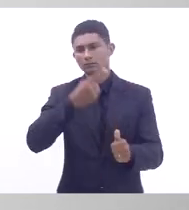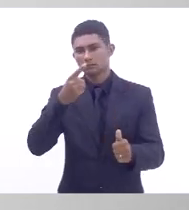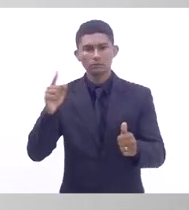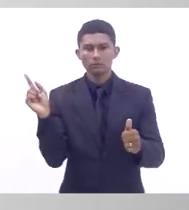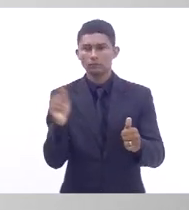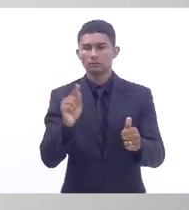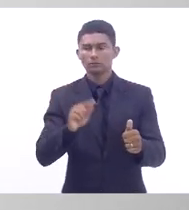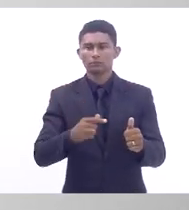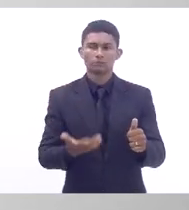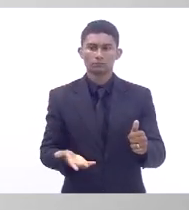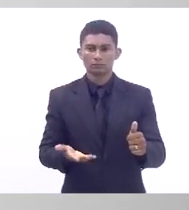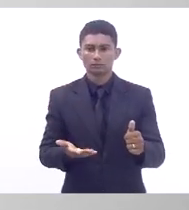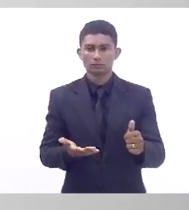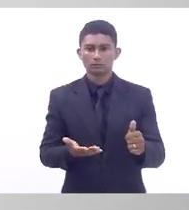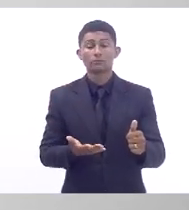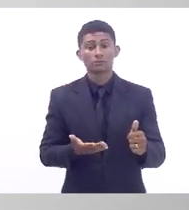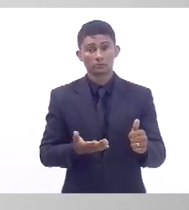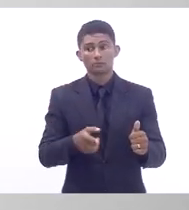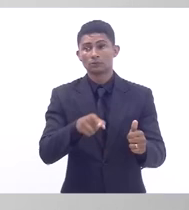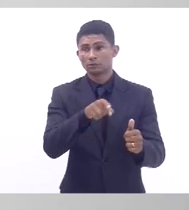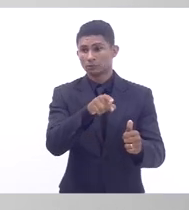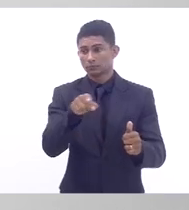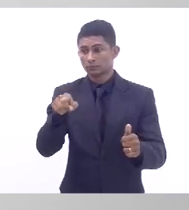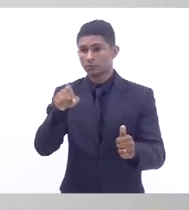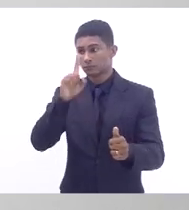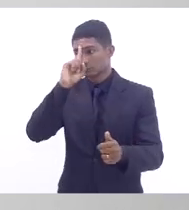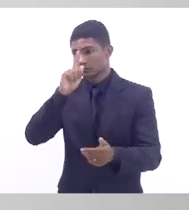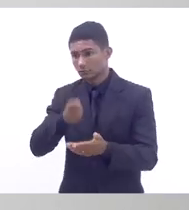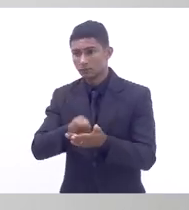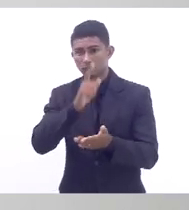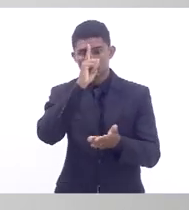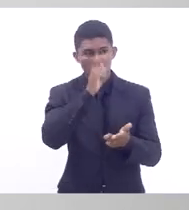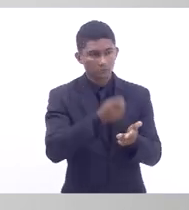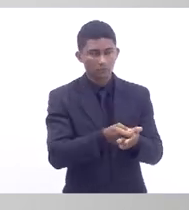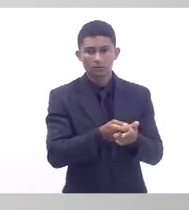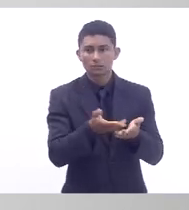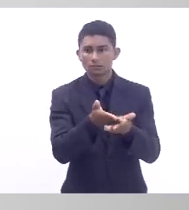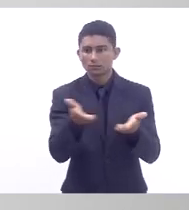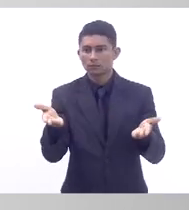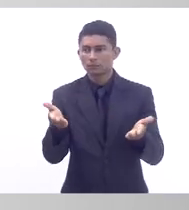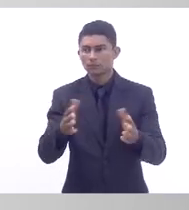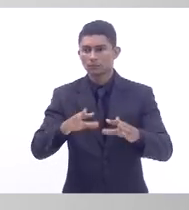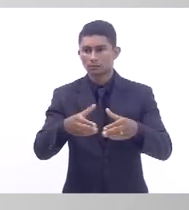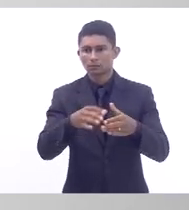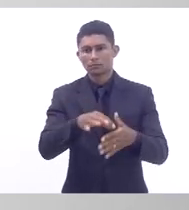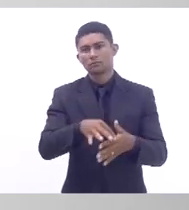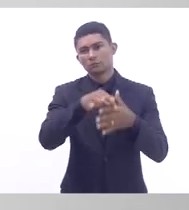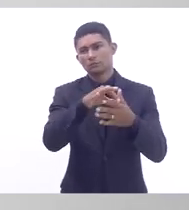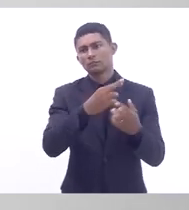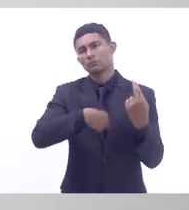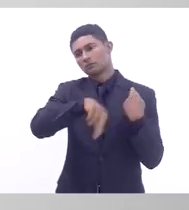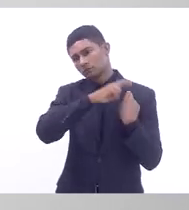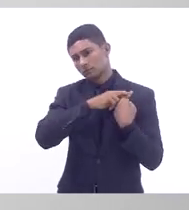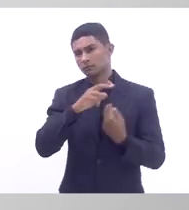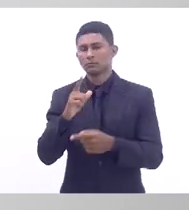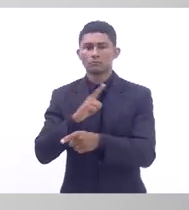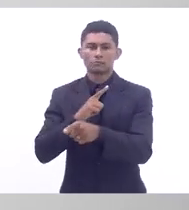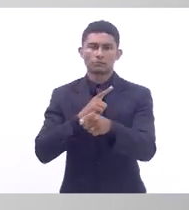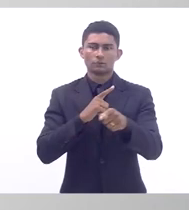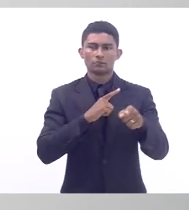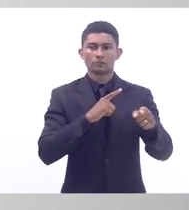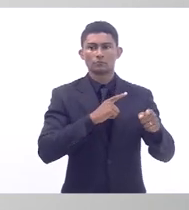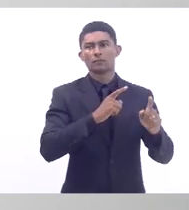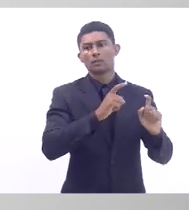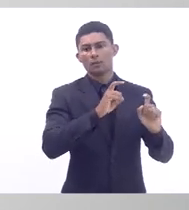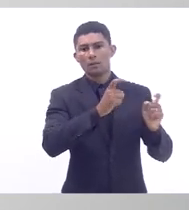é o respeito a decisões dos colegiados entendeu a Reitoria tem compromisso tem debate mas tem